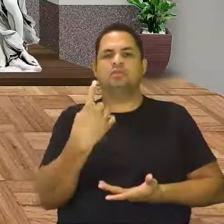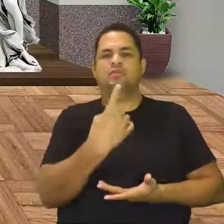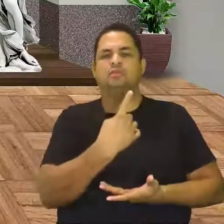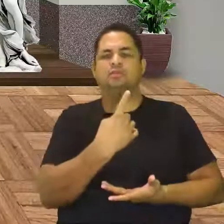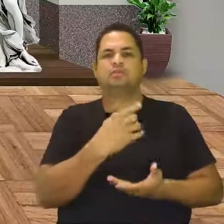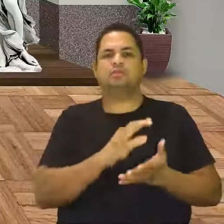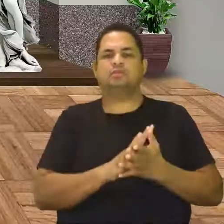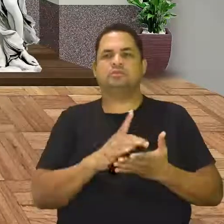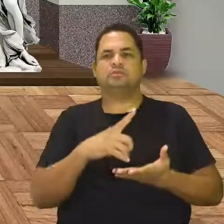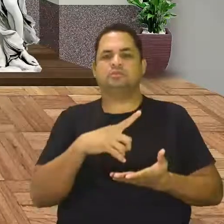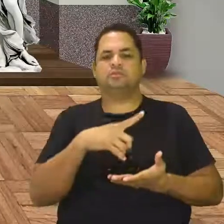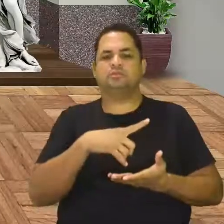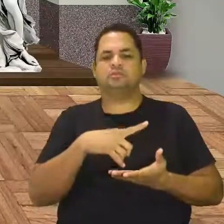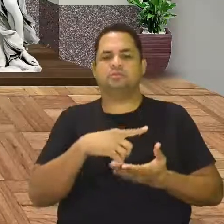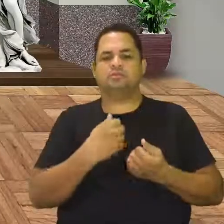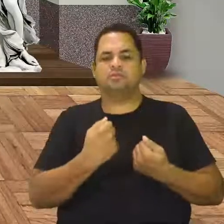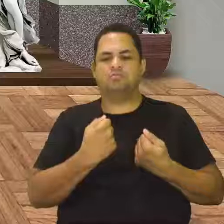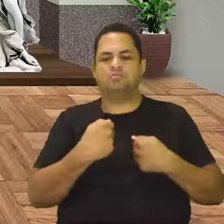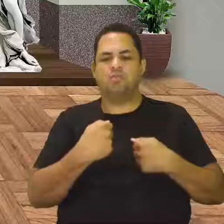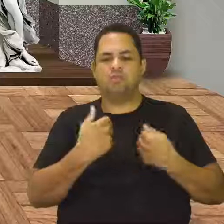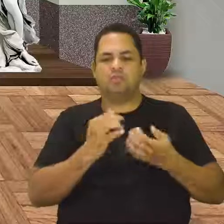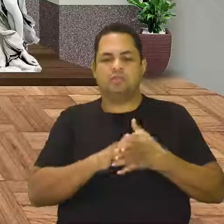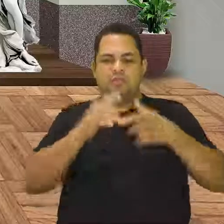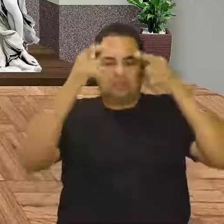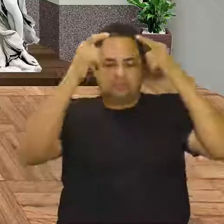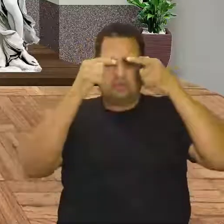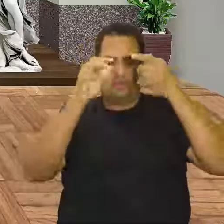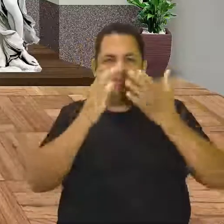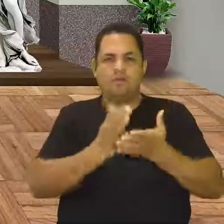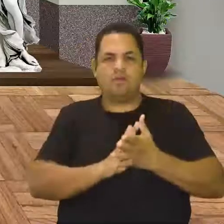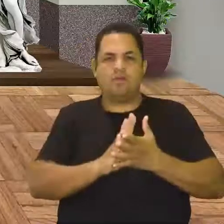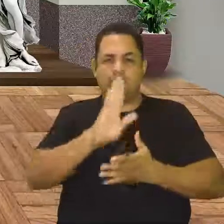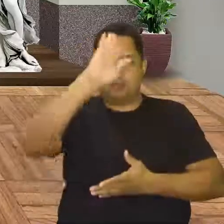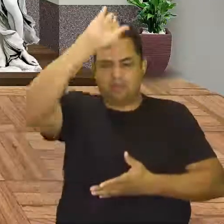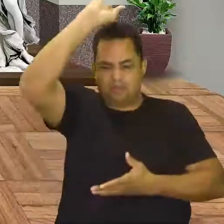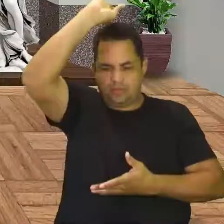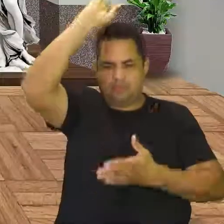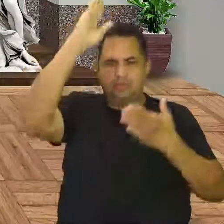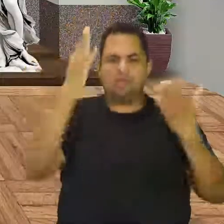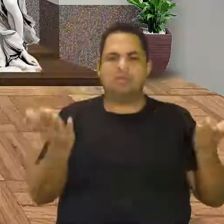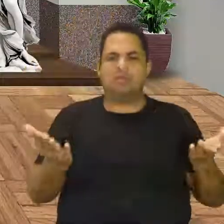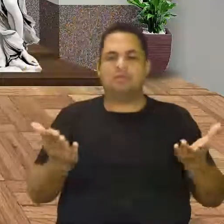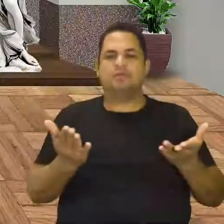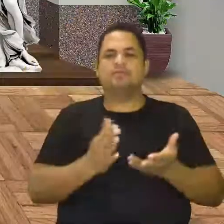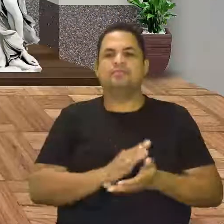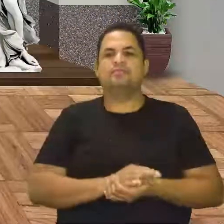sob o domínio do Império Romano. E o Império Romano,